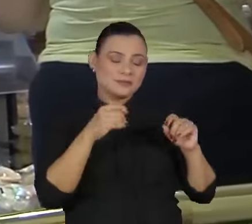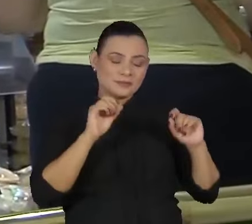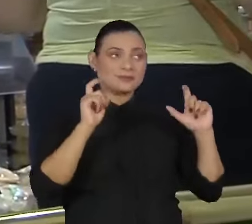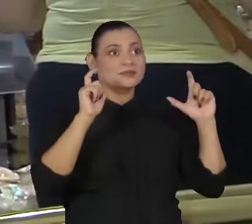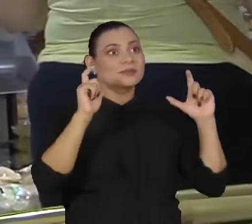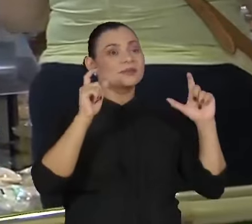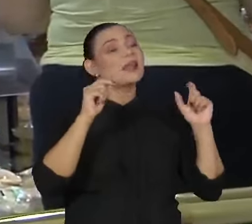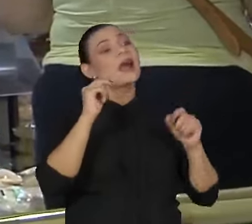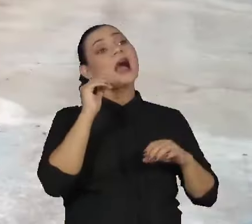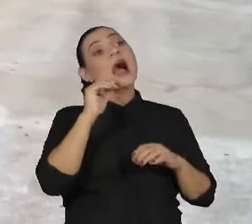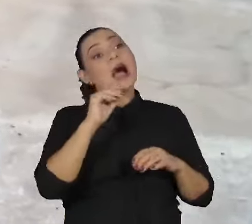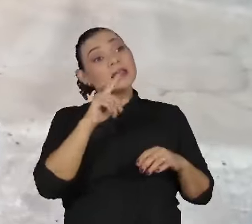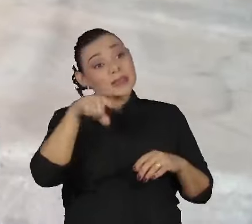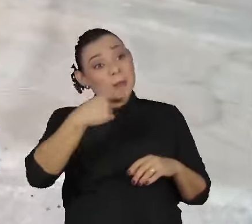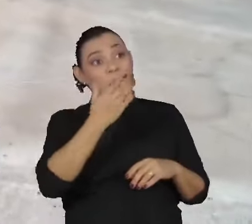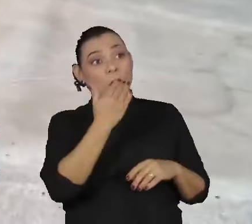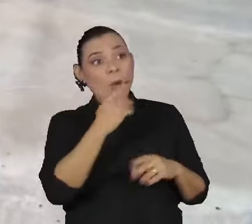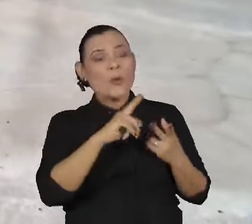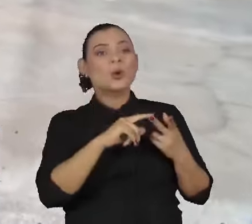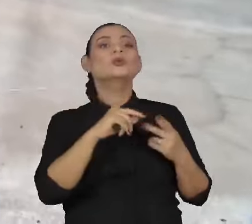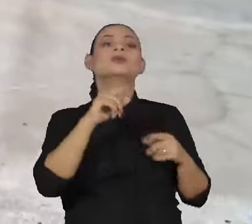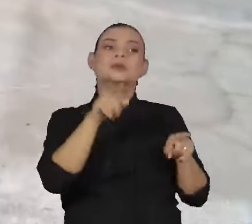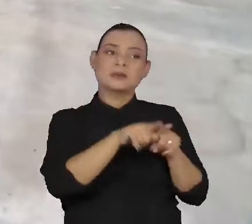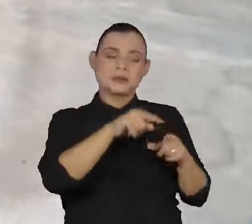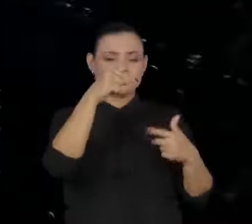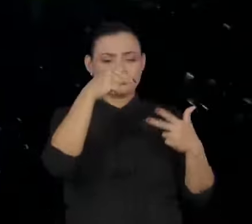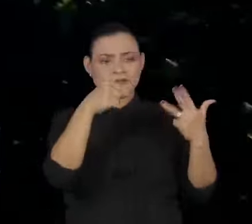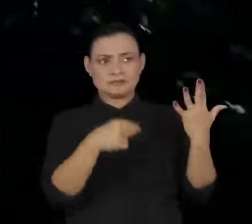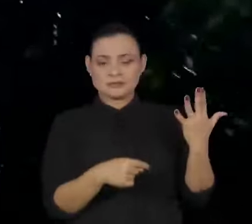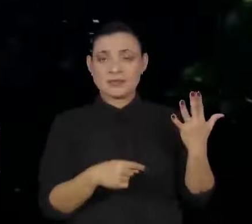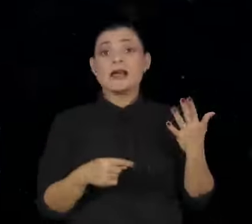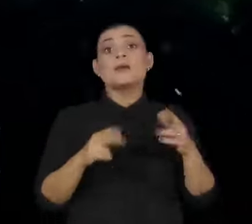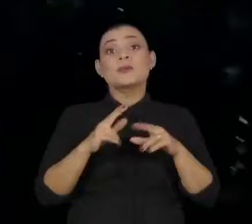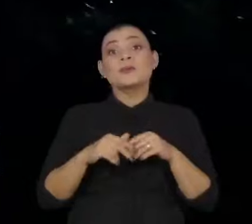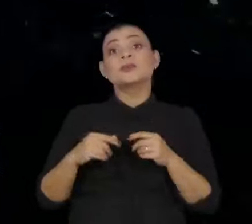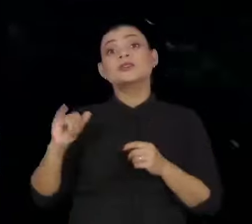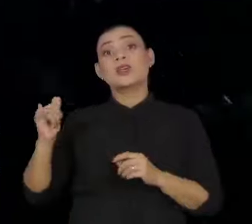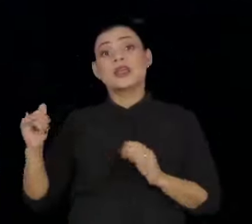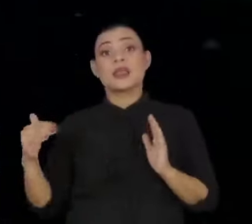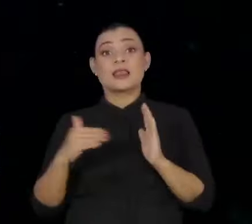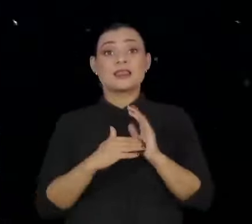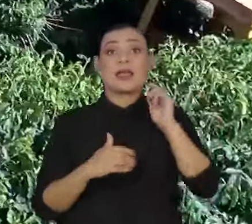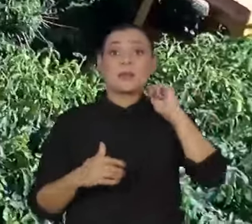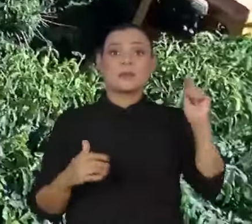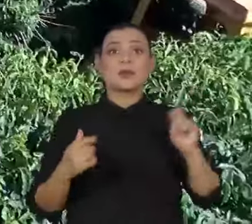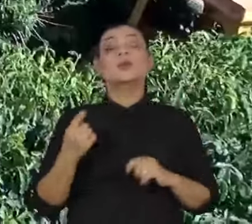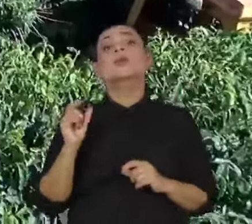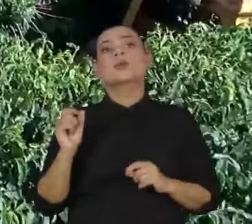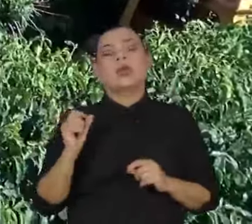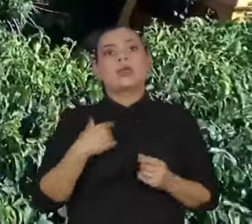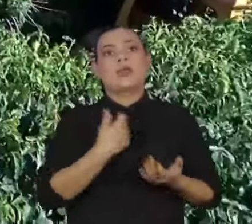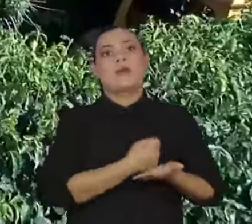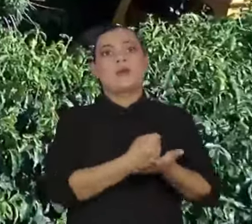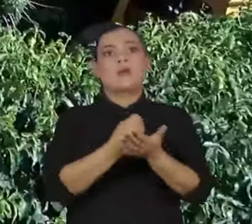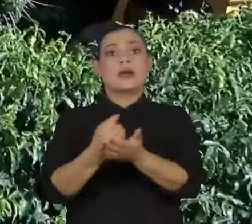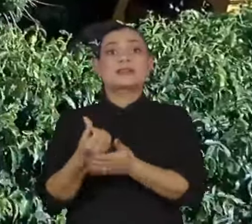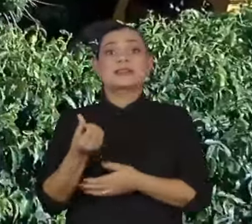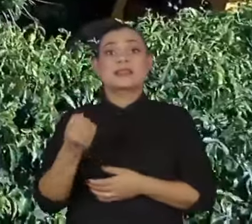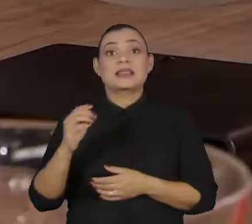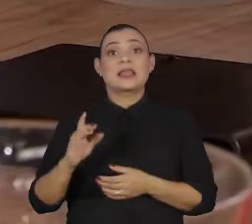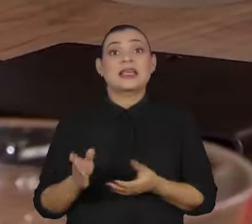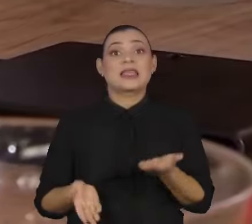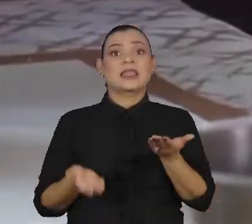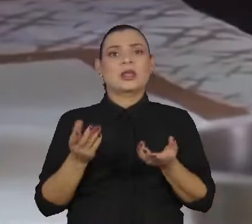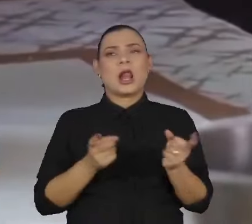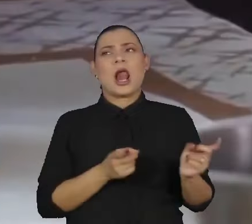não dormir. Só entre janeiro e abril deste ano, o Brasil exportou 16 milhões de sacas de 60 quilos de café